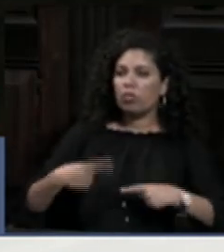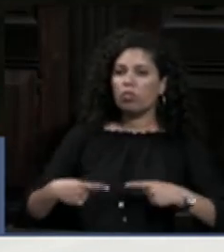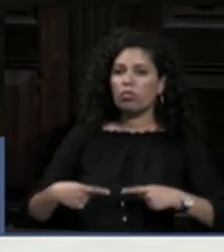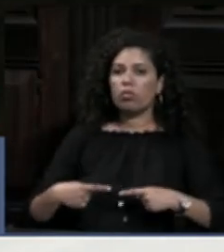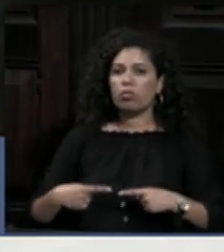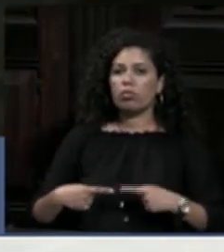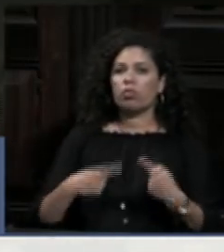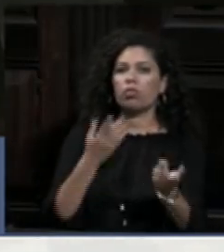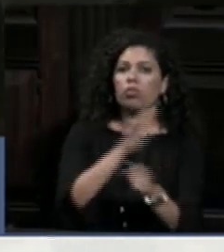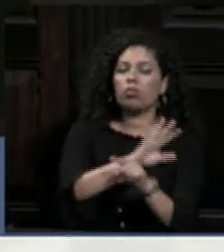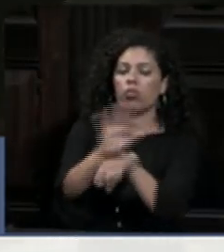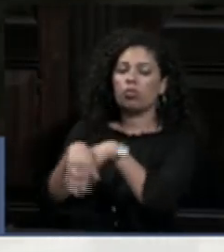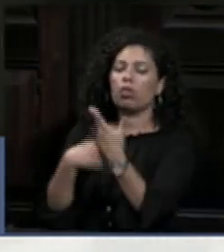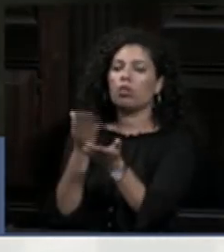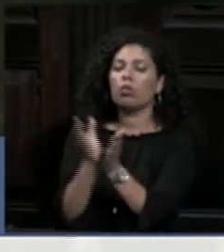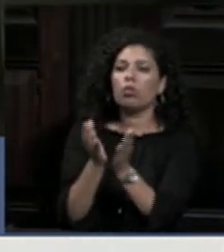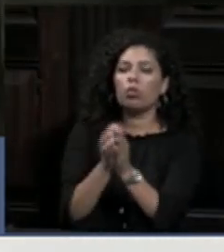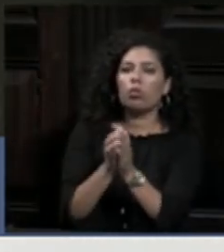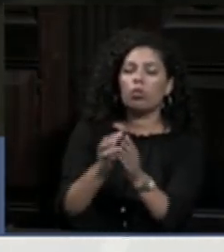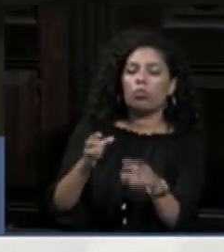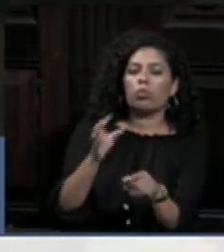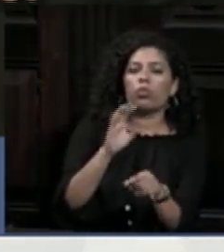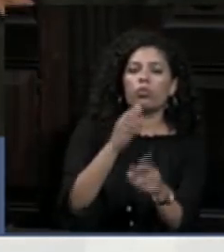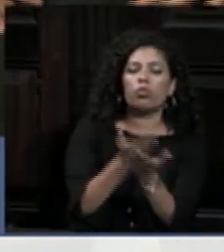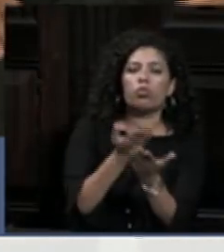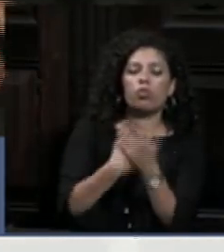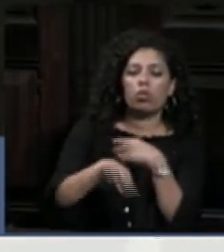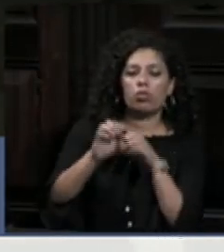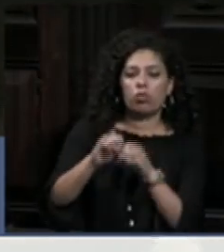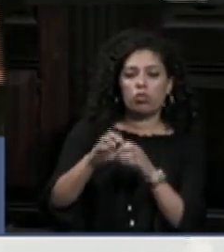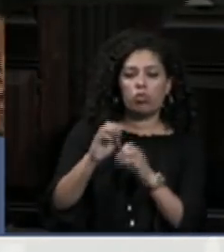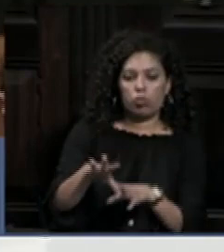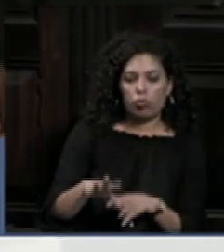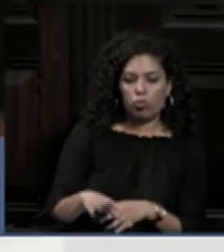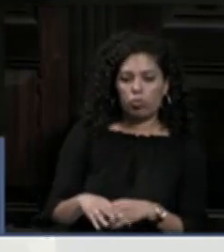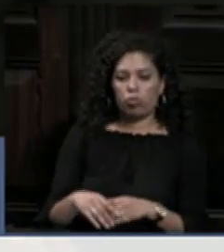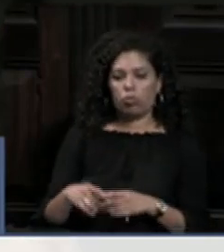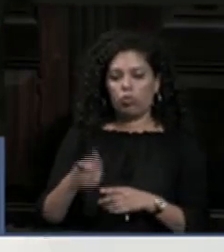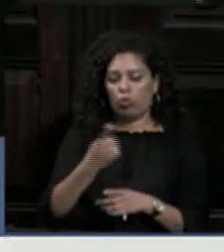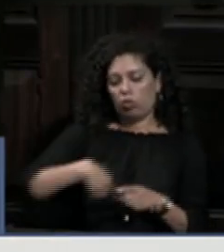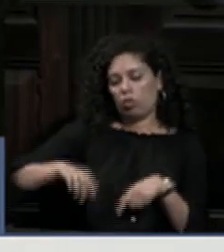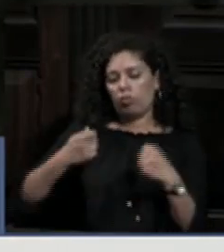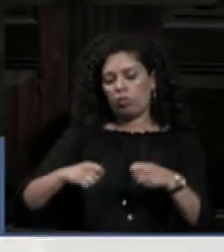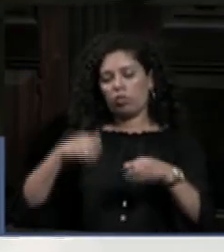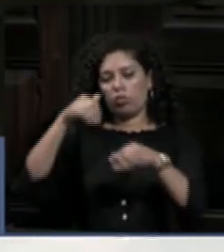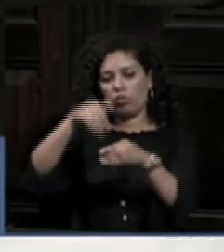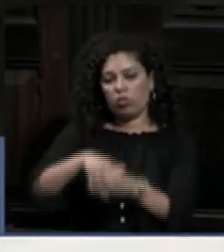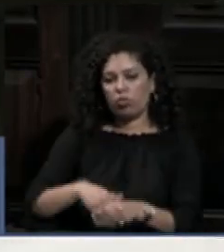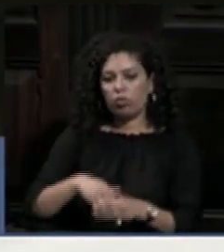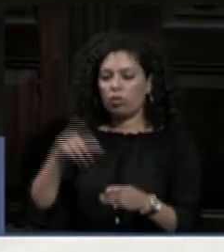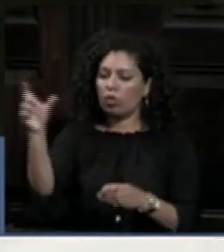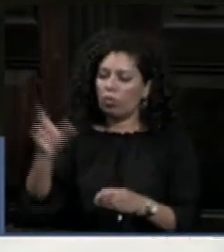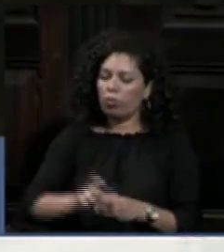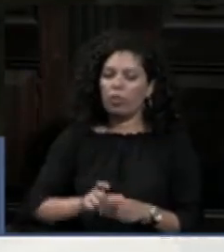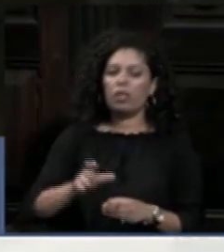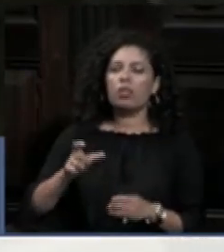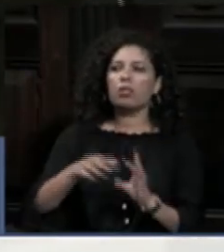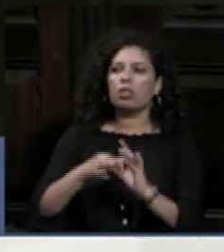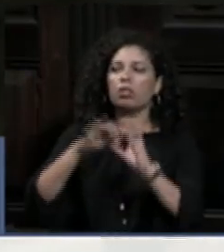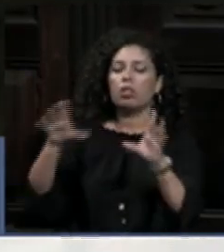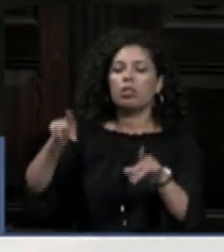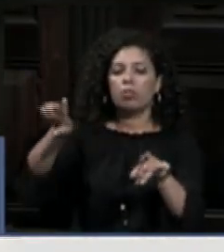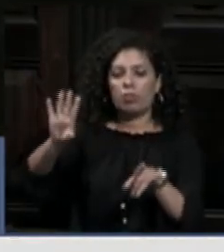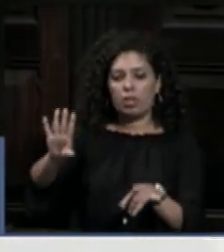estudantil agora precisamos de moradia estudantil precisamos completar a votação do passe livre mas é muito importante